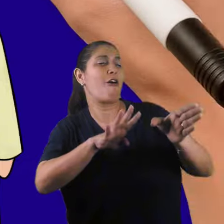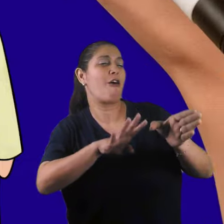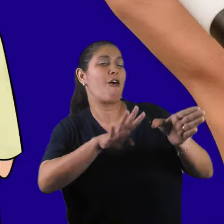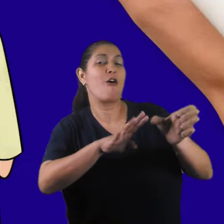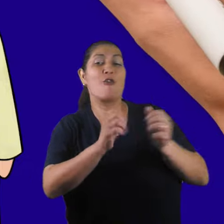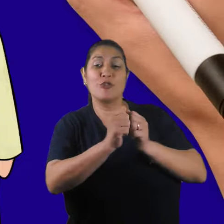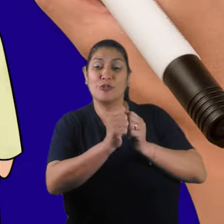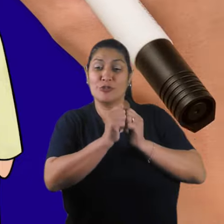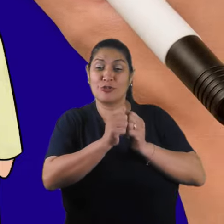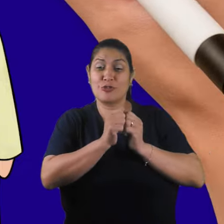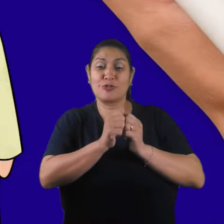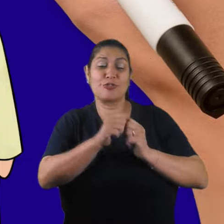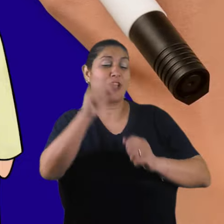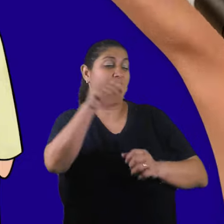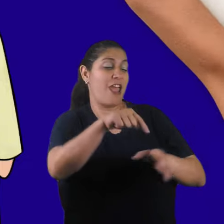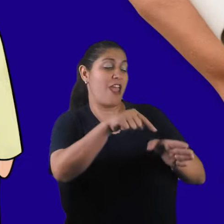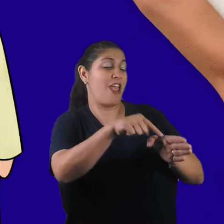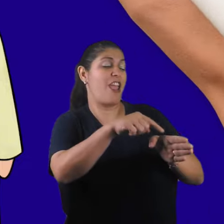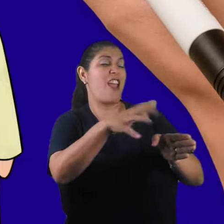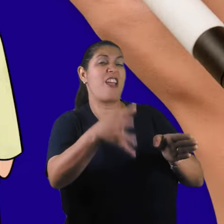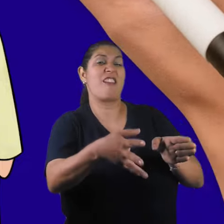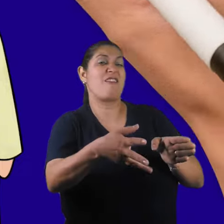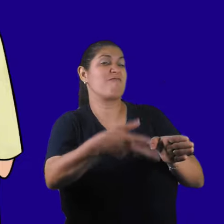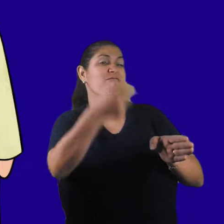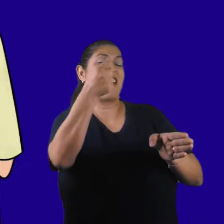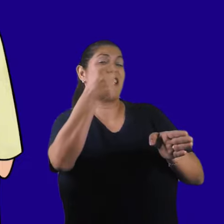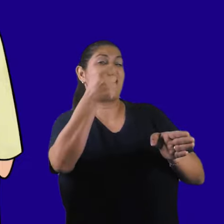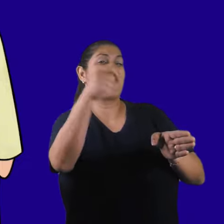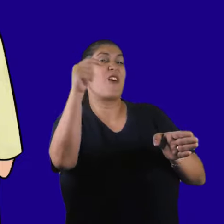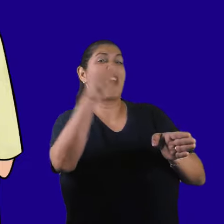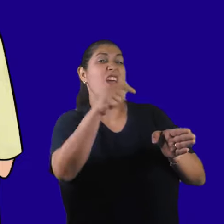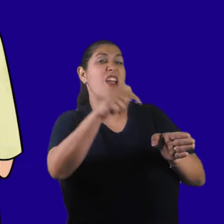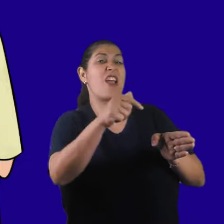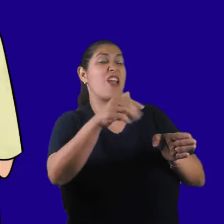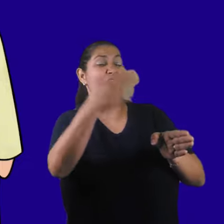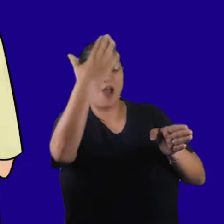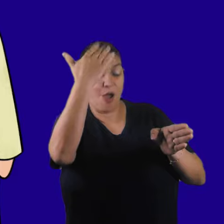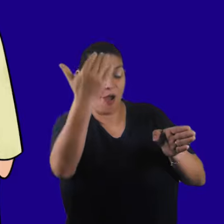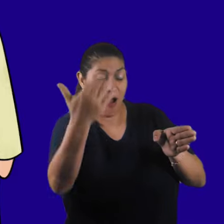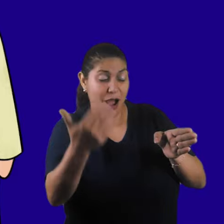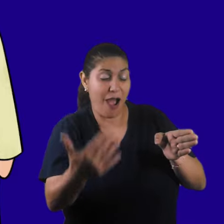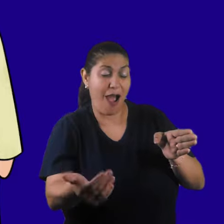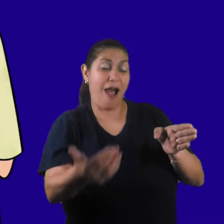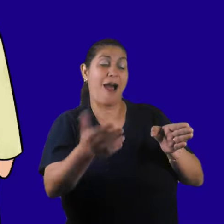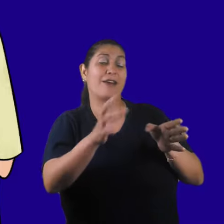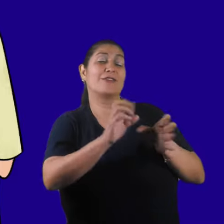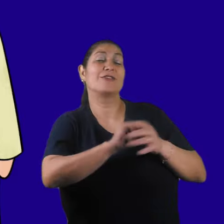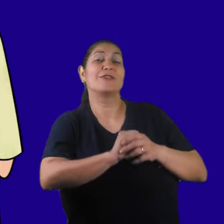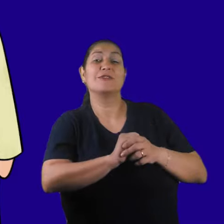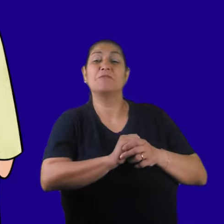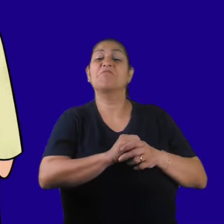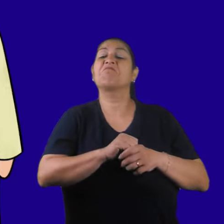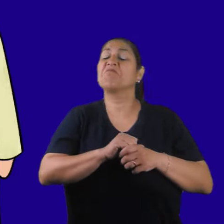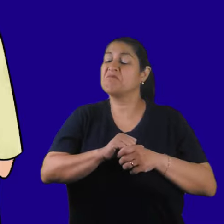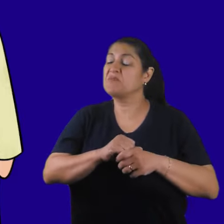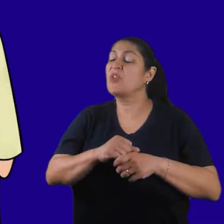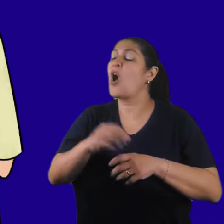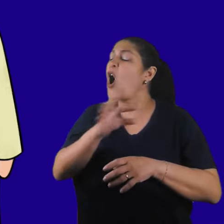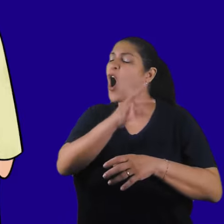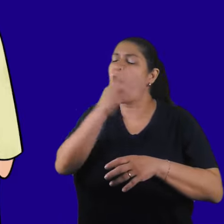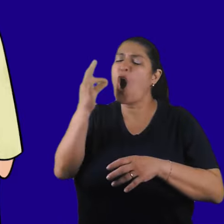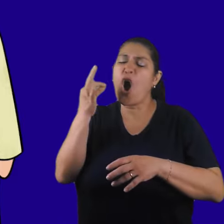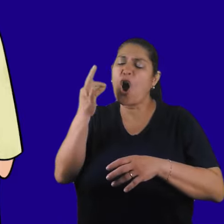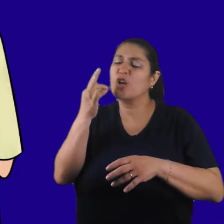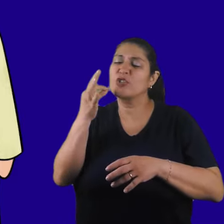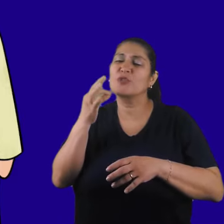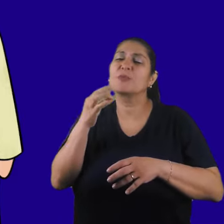deveriam desfilar com ele pela cidade, dizendo que ele é digno de honra diante do rei. E o rei disse a